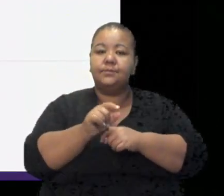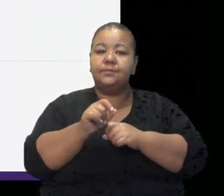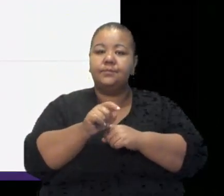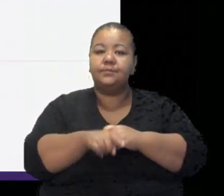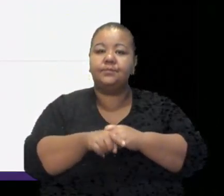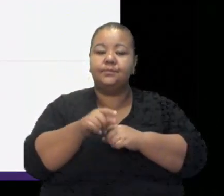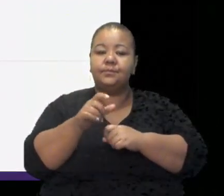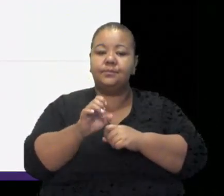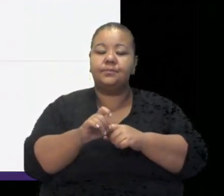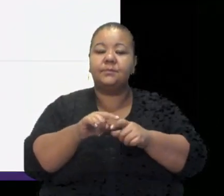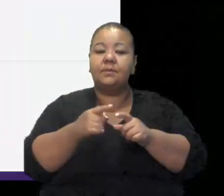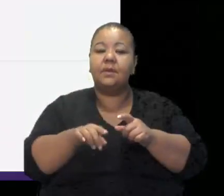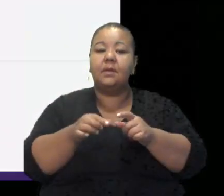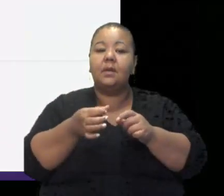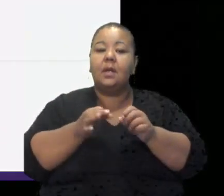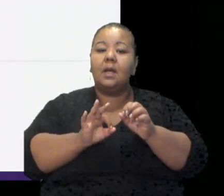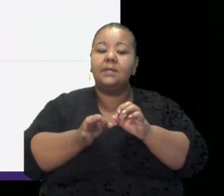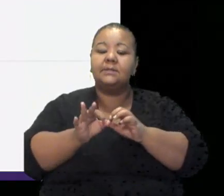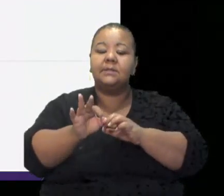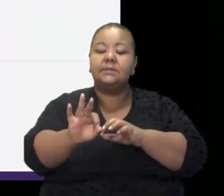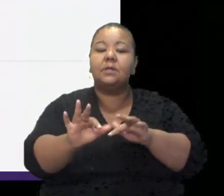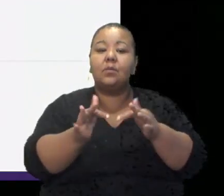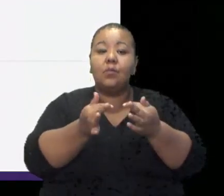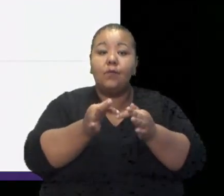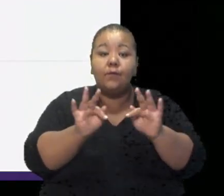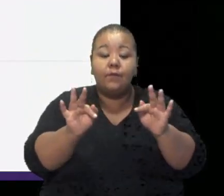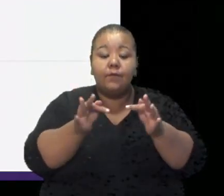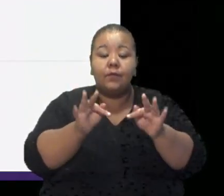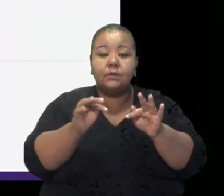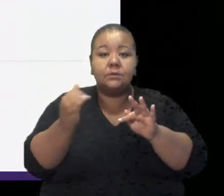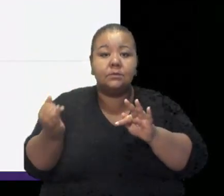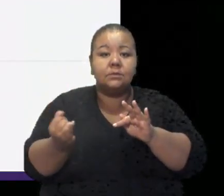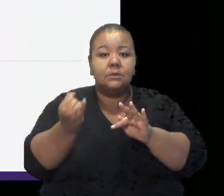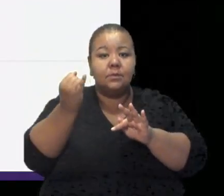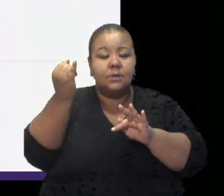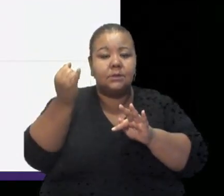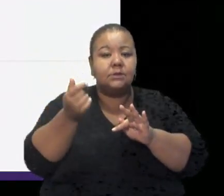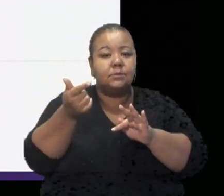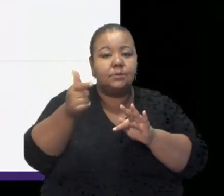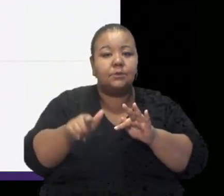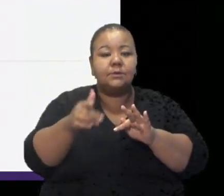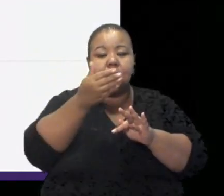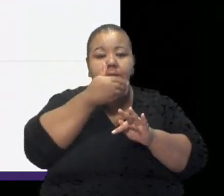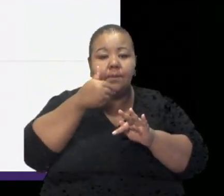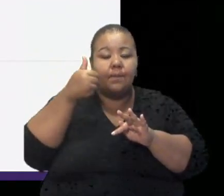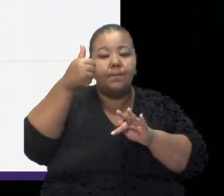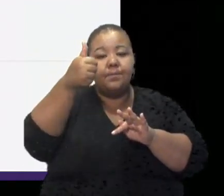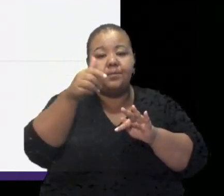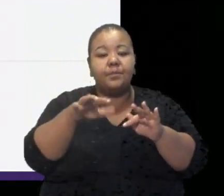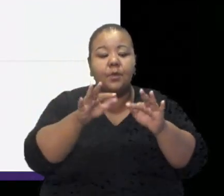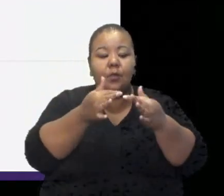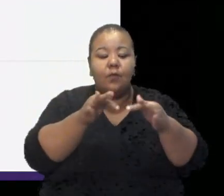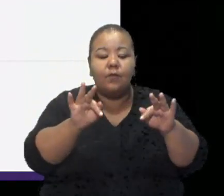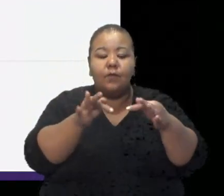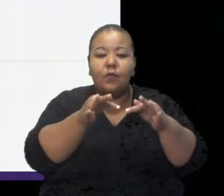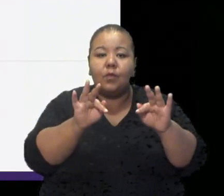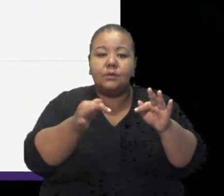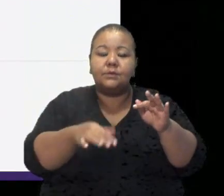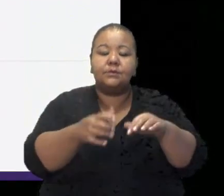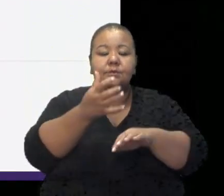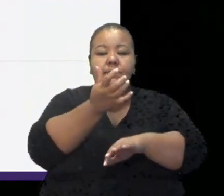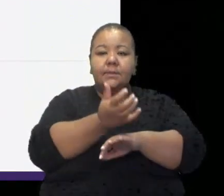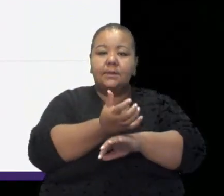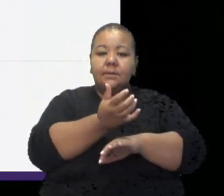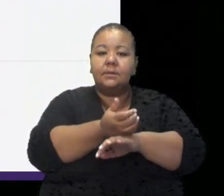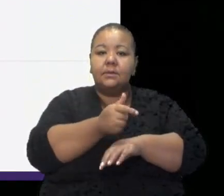da extensão do fluxo. Ele é importante para a gente conseguir otimizar o fluxo de materiais, né, otimizar